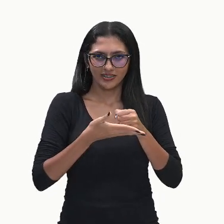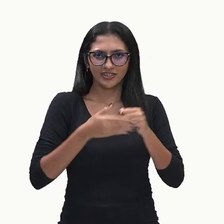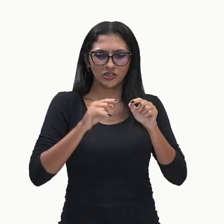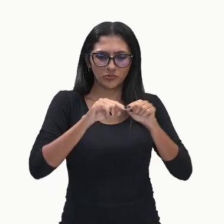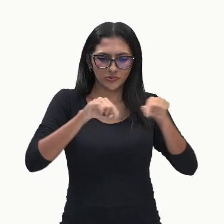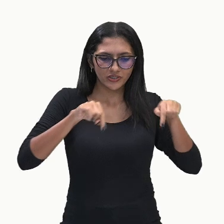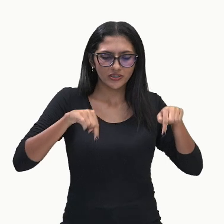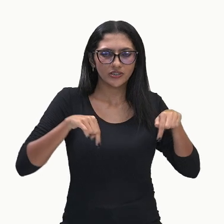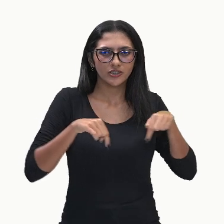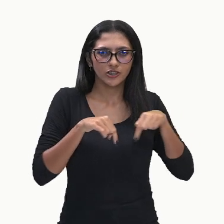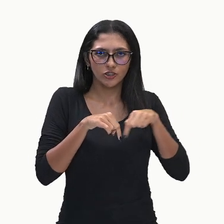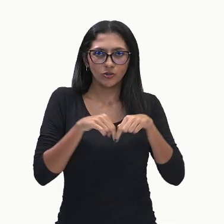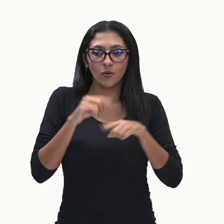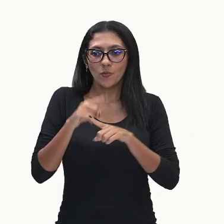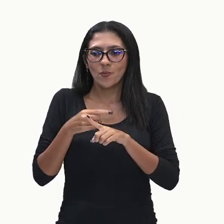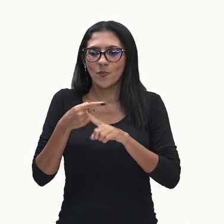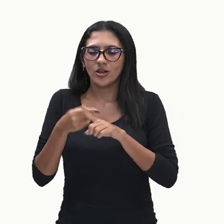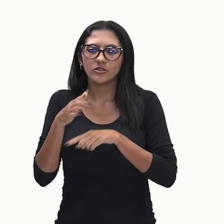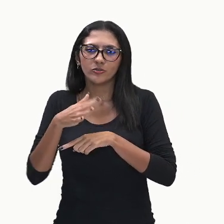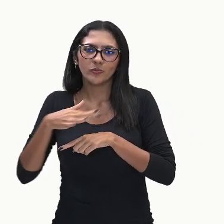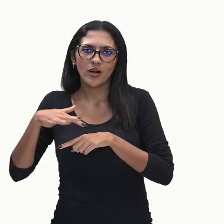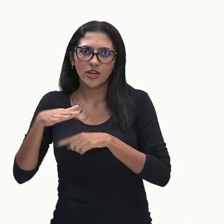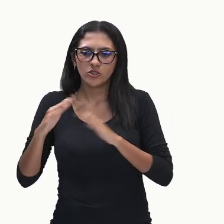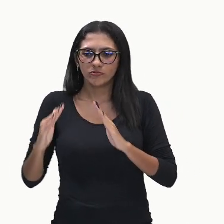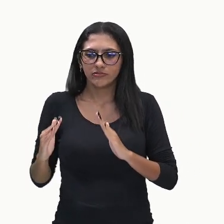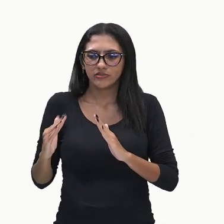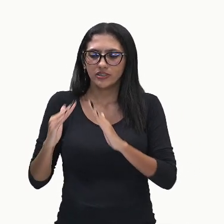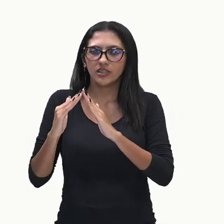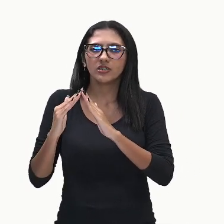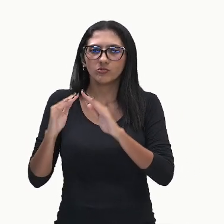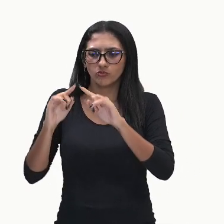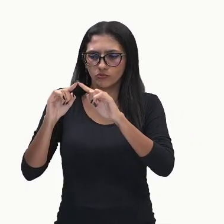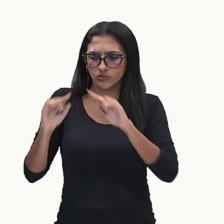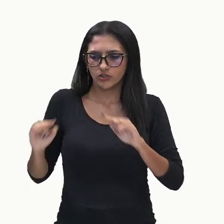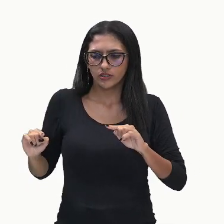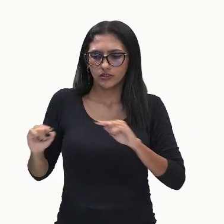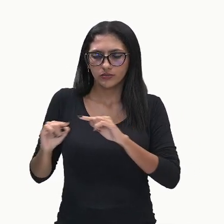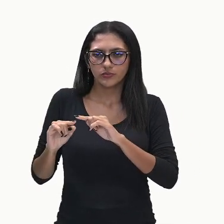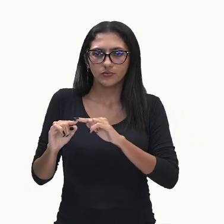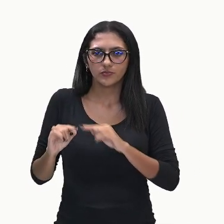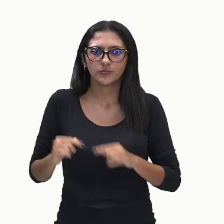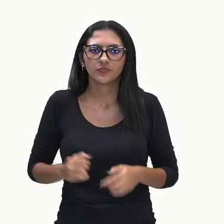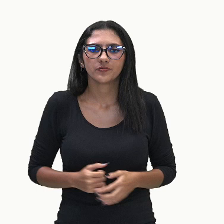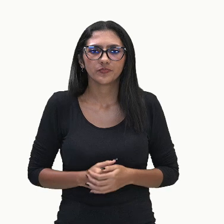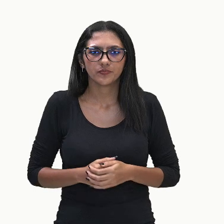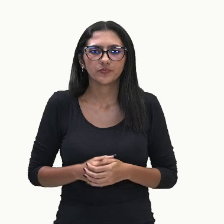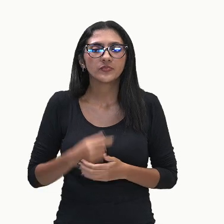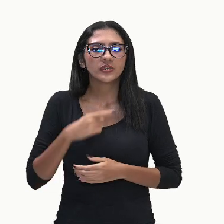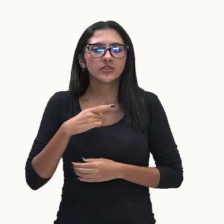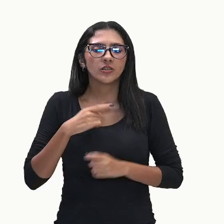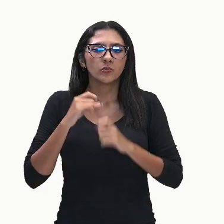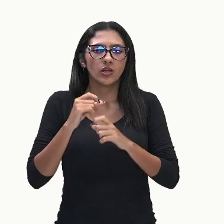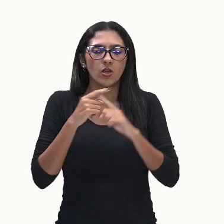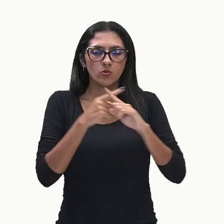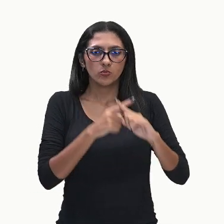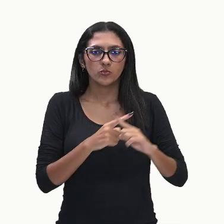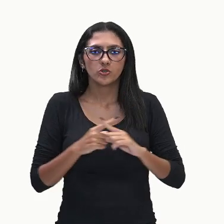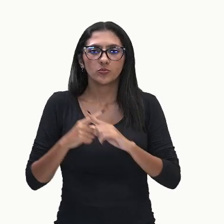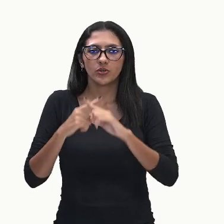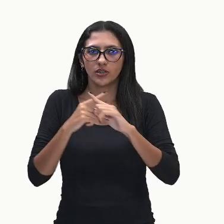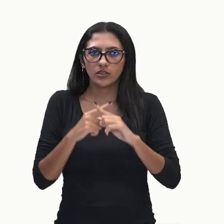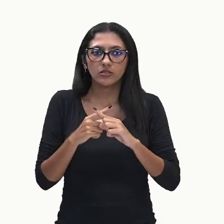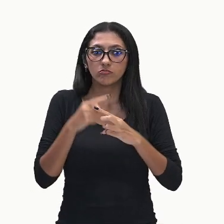com a parte de um triângulo. E essa área lateral ela é dada pela multiplicação dos